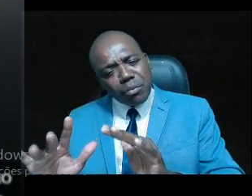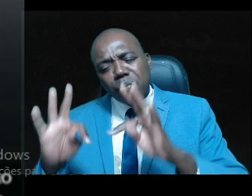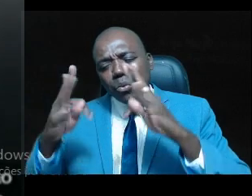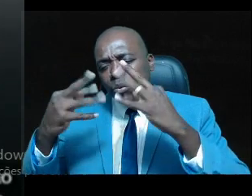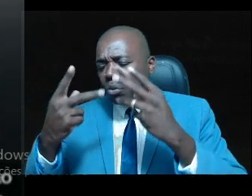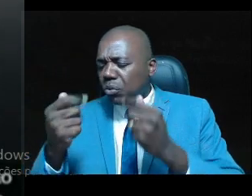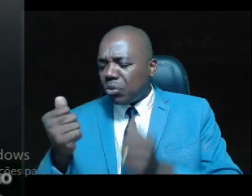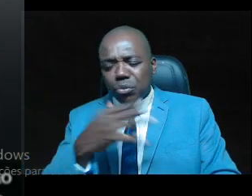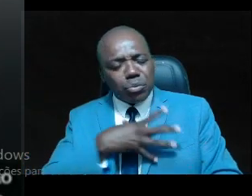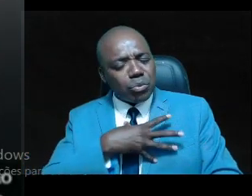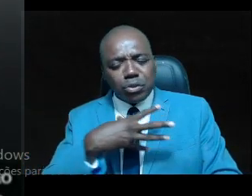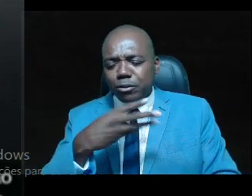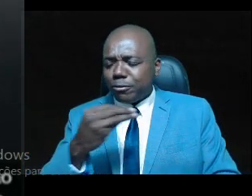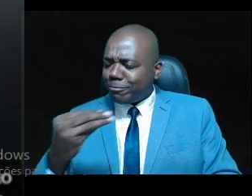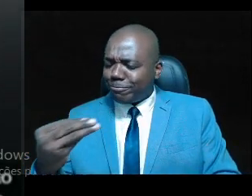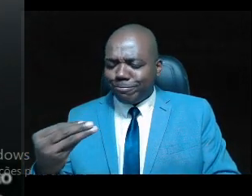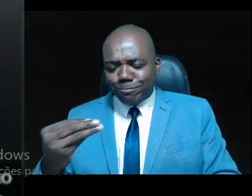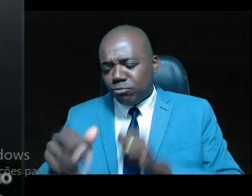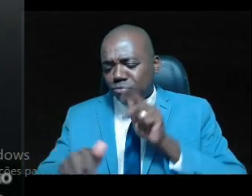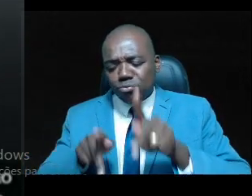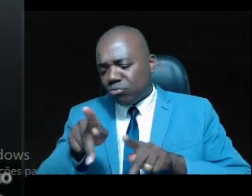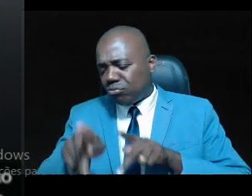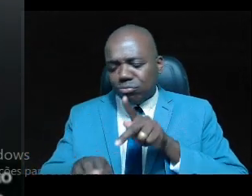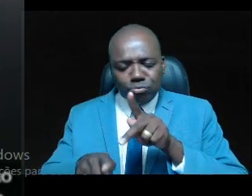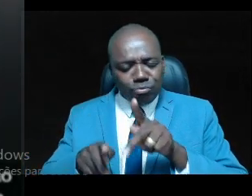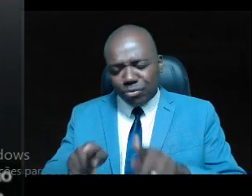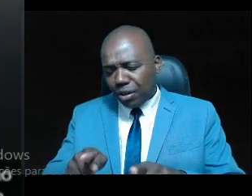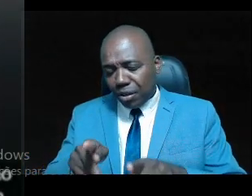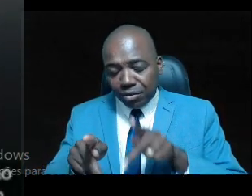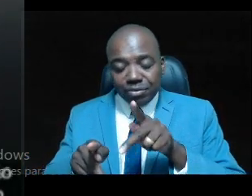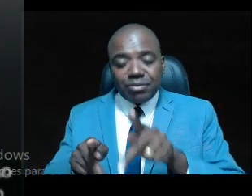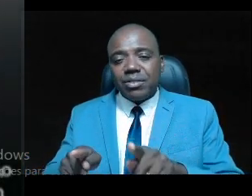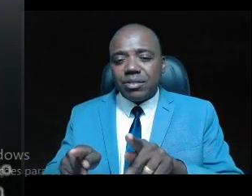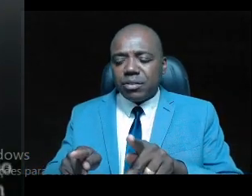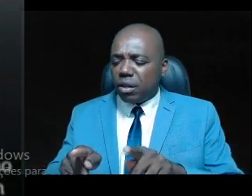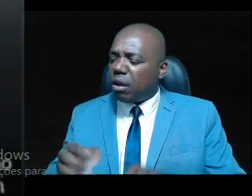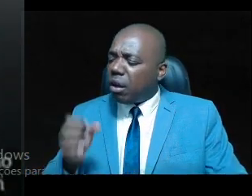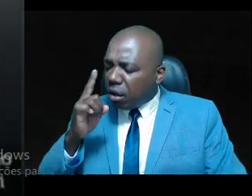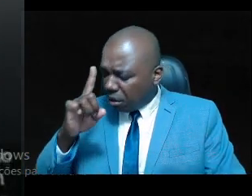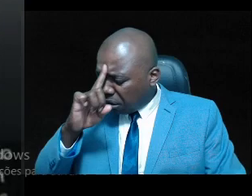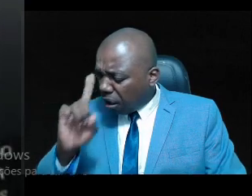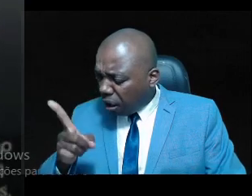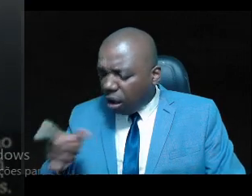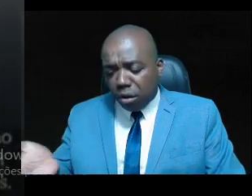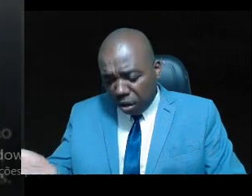dos filhos de Israel e deu ordem acerca de seus ossos.